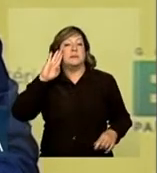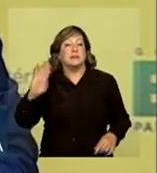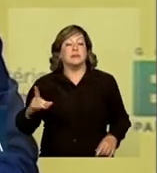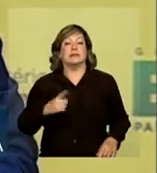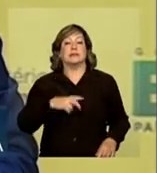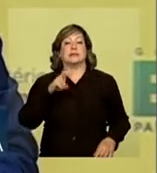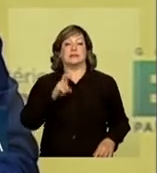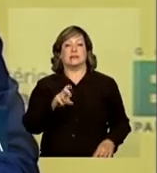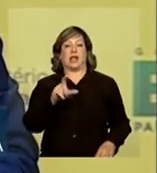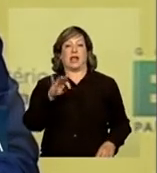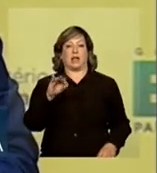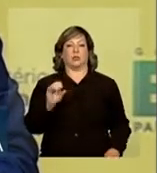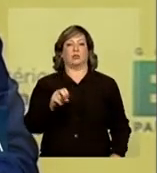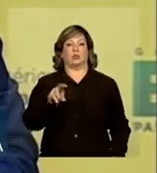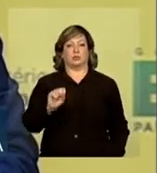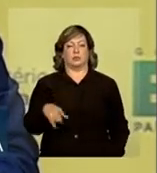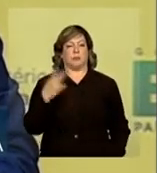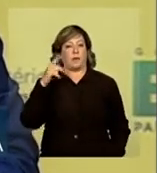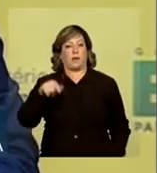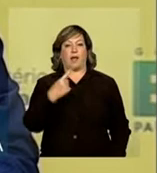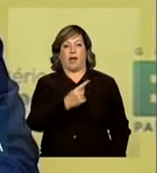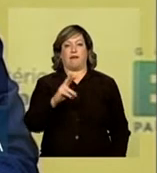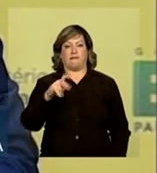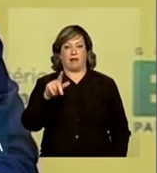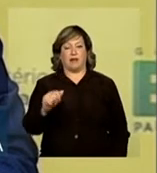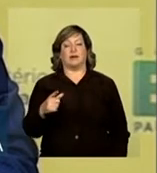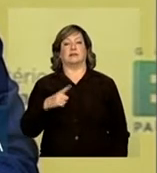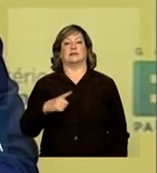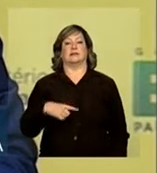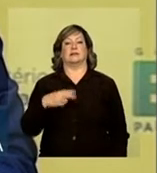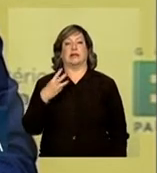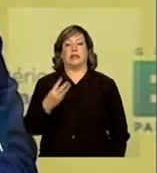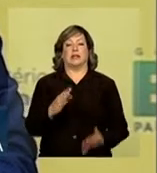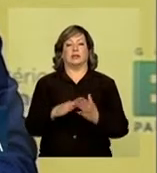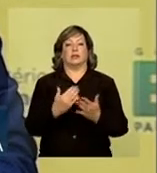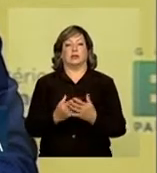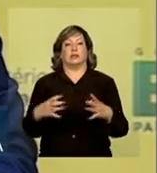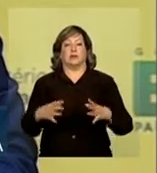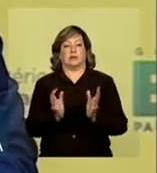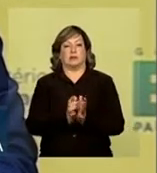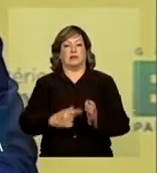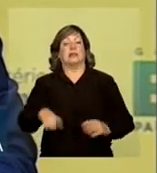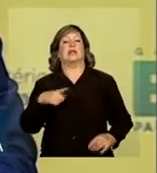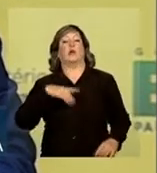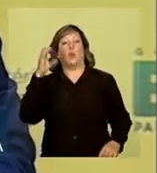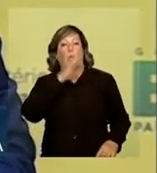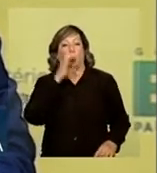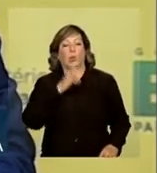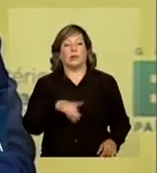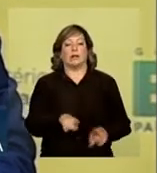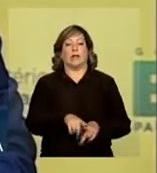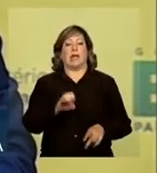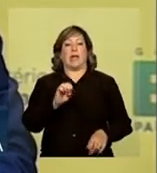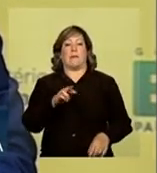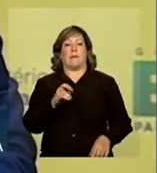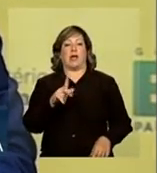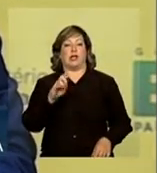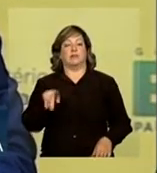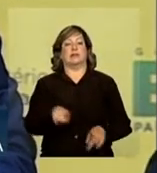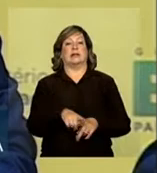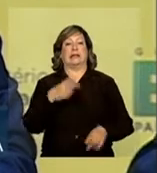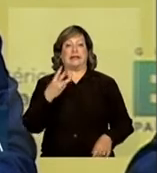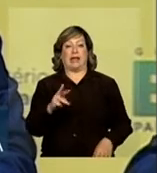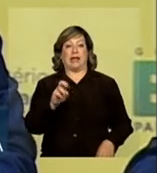vaga três estudantes para cada equipe da saúde da família tem que ter urgência e emergência e tem que ter três